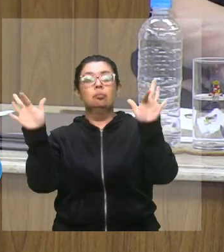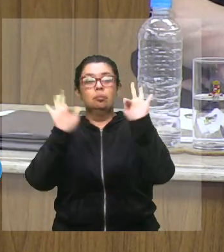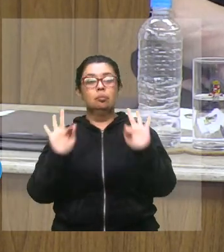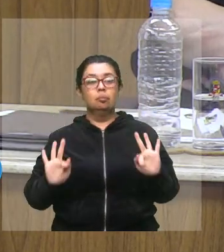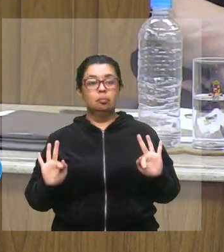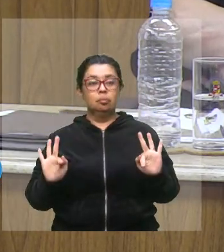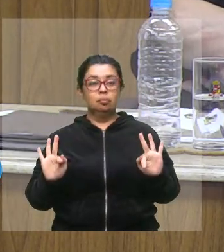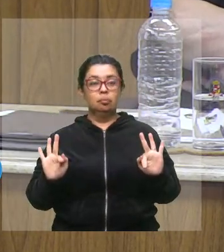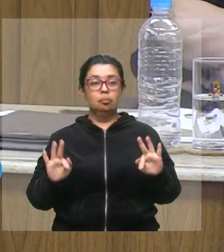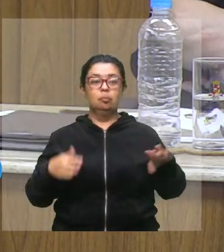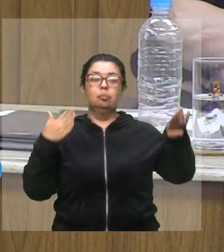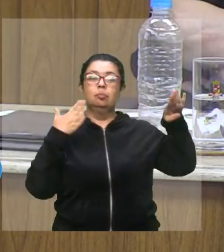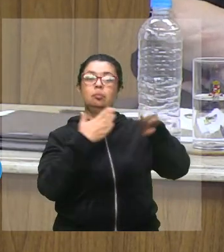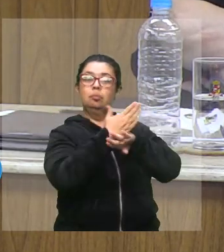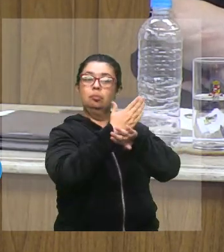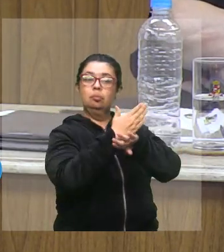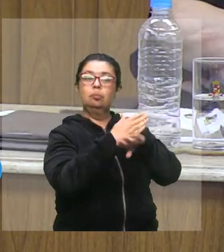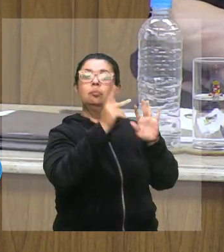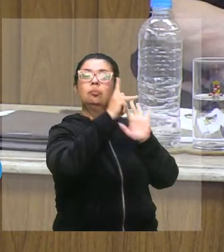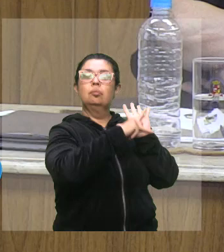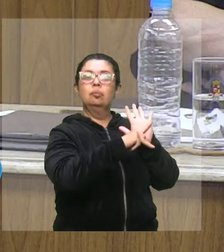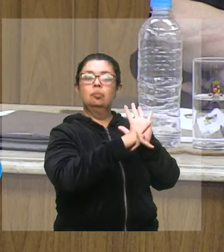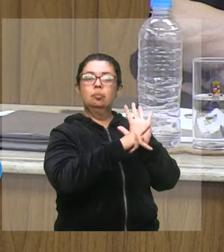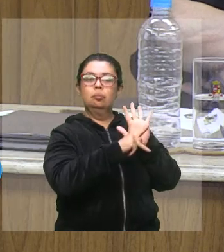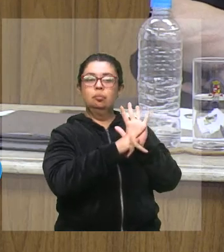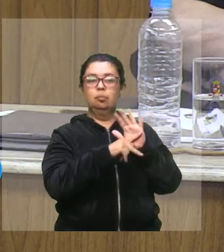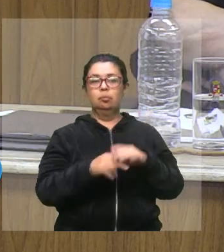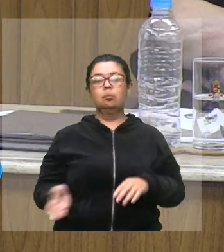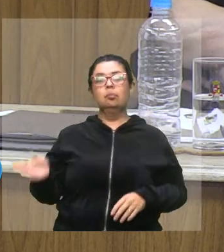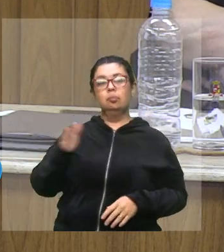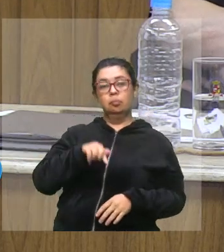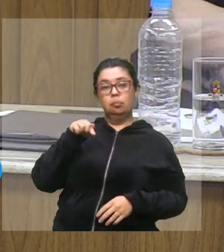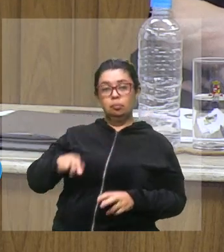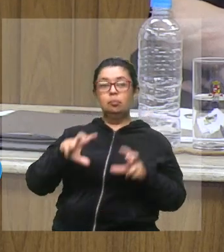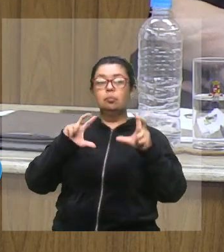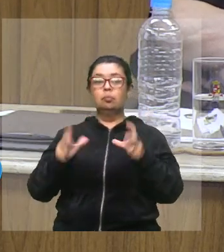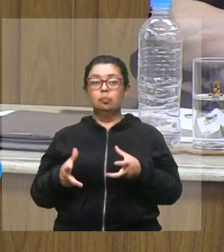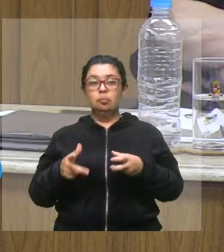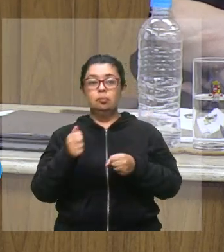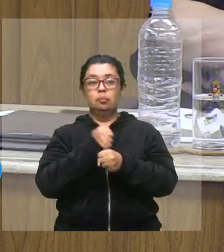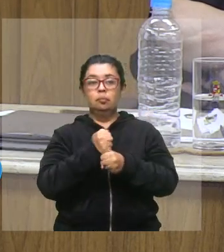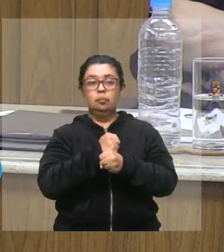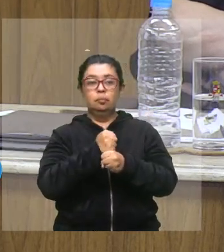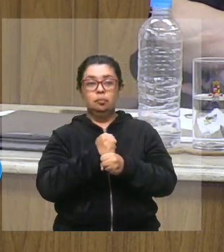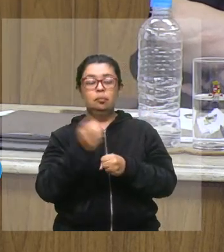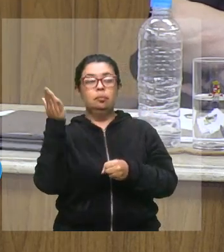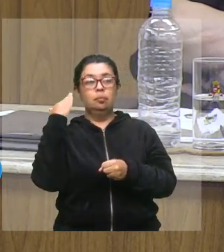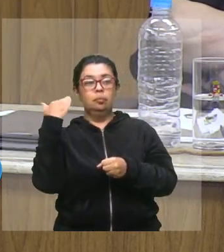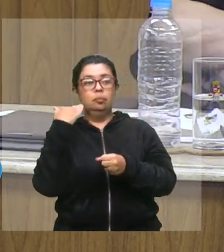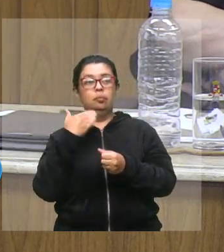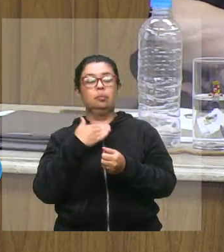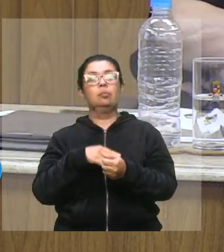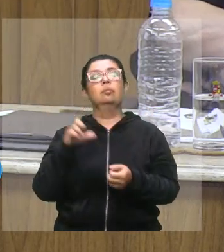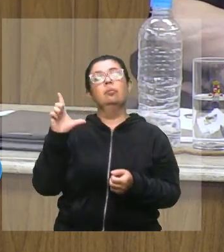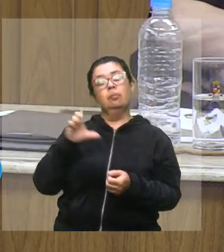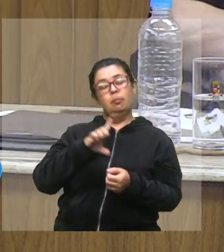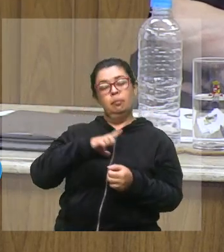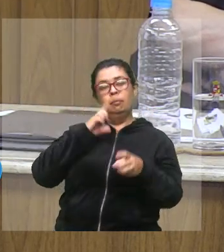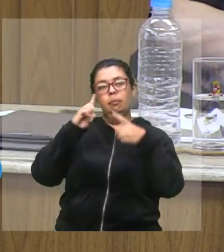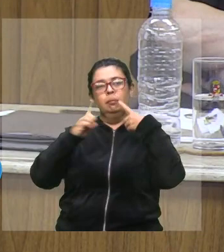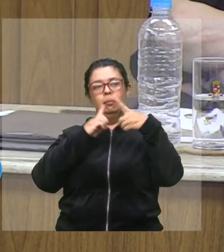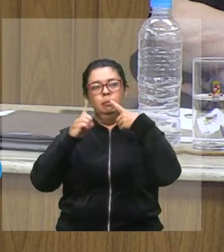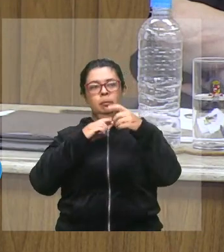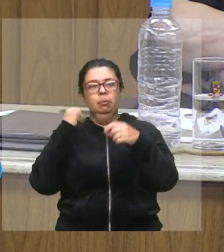em aprovar um projeto que passou por esta casa, que o ano passado nós já havíamos discutido a importância